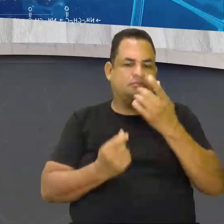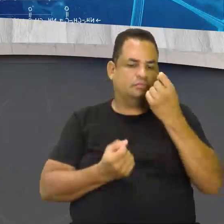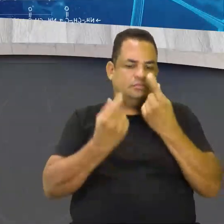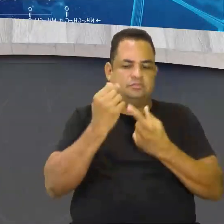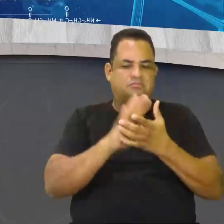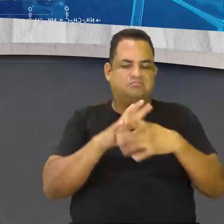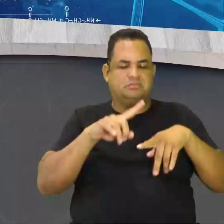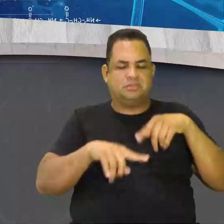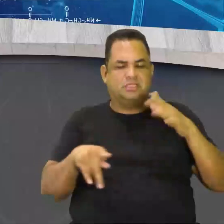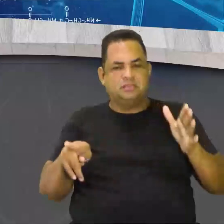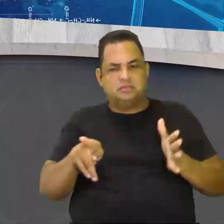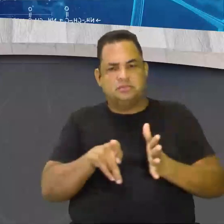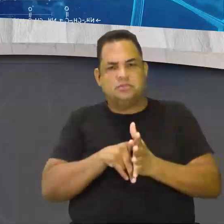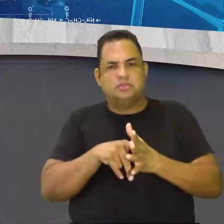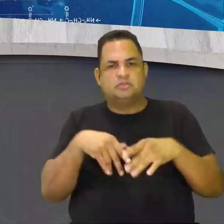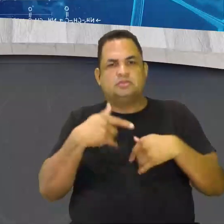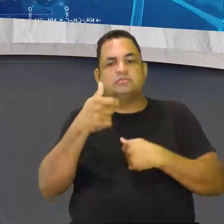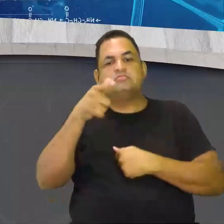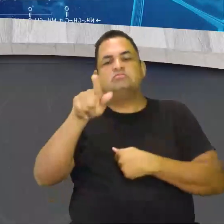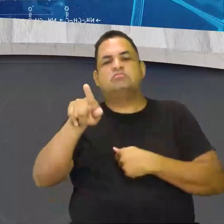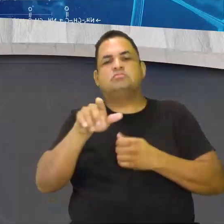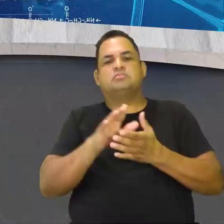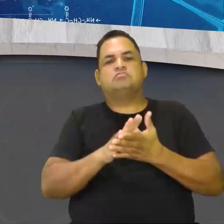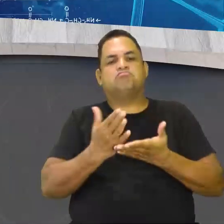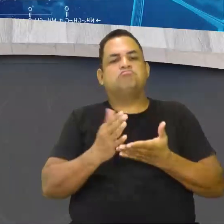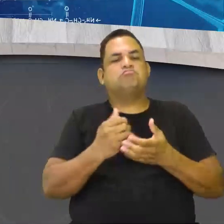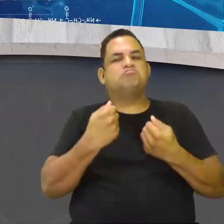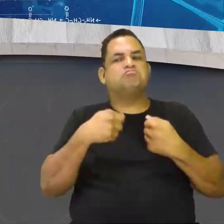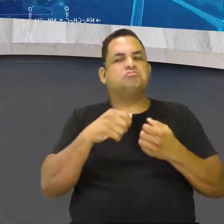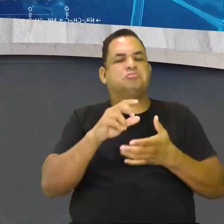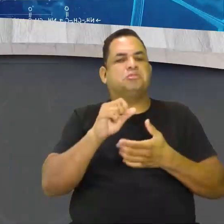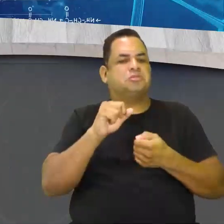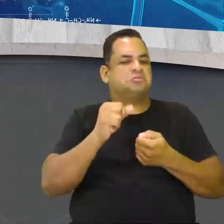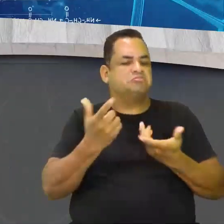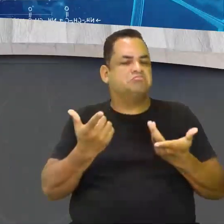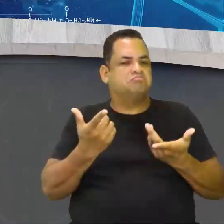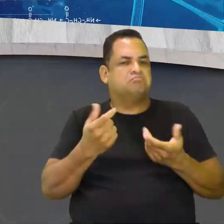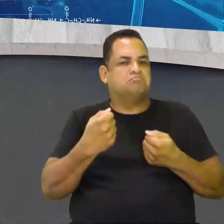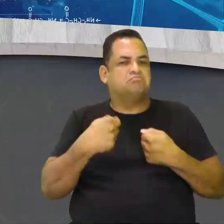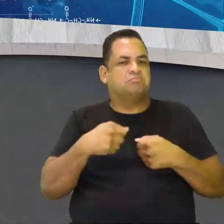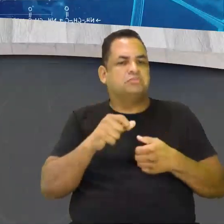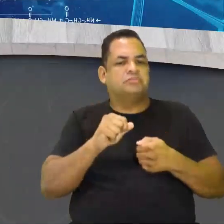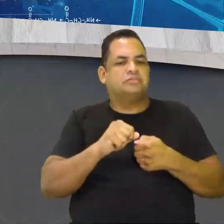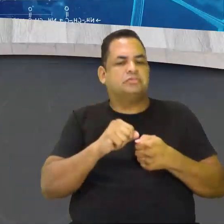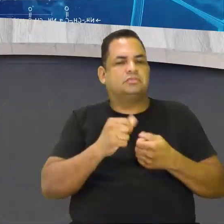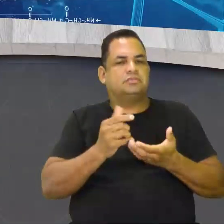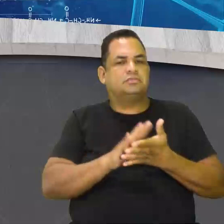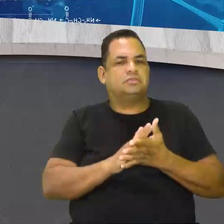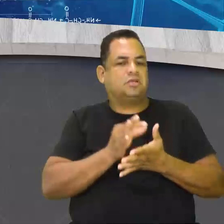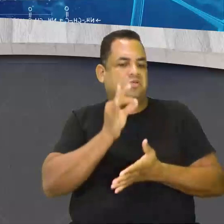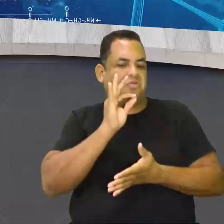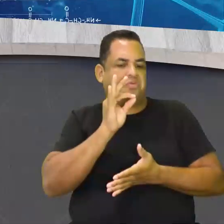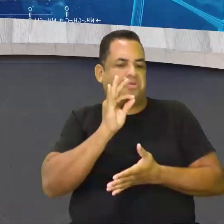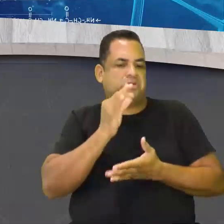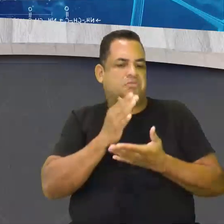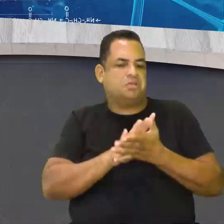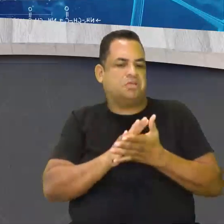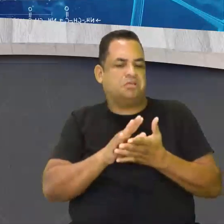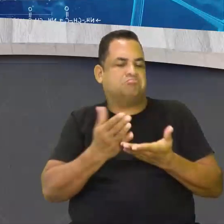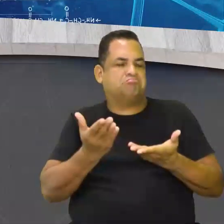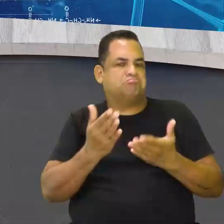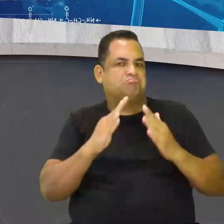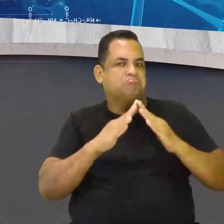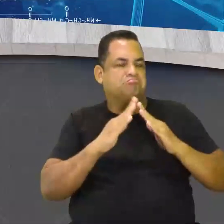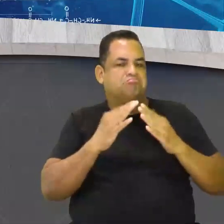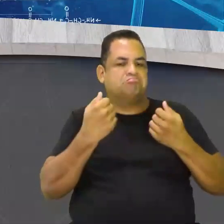materiais específicos, né? E outros que dá para fazer, como a gente mesmo falou, por exemplo, do café, em casa, né? Aquele filtro